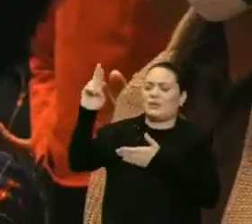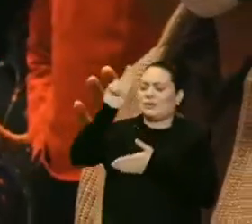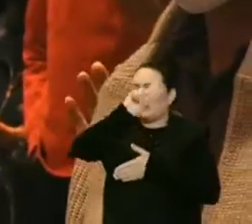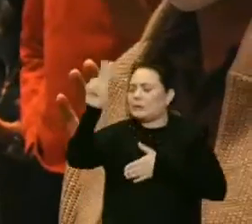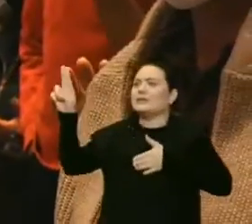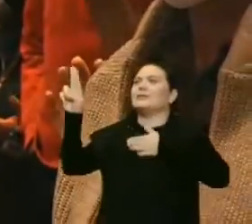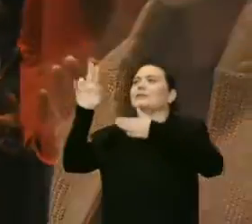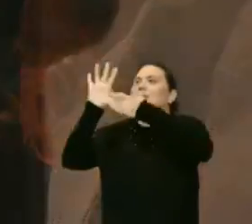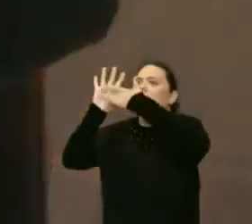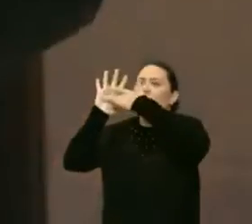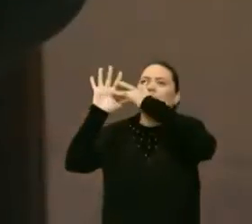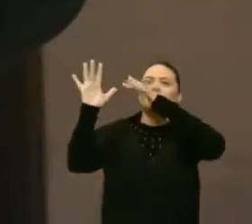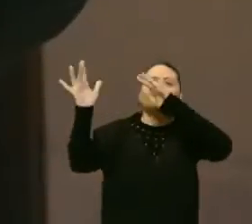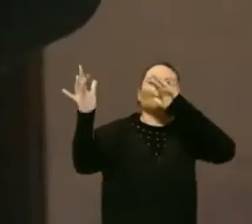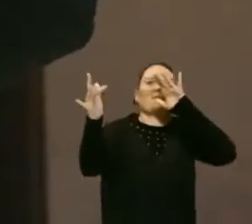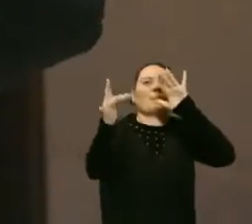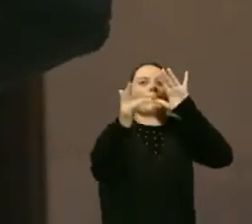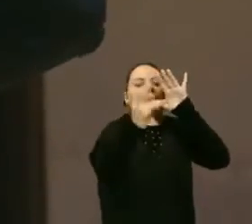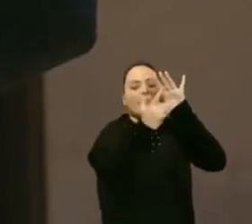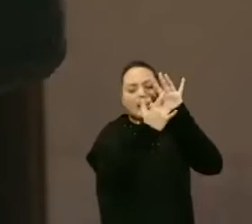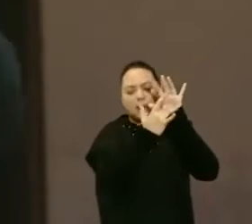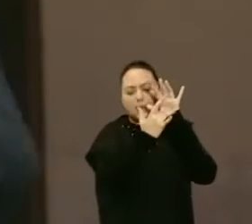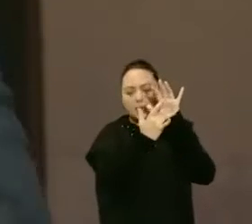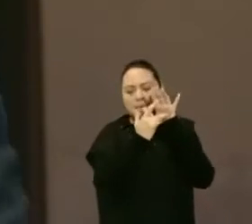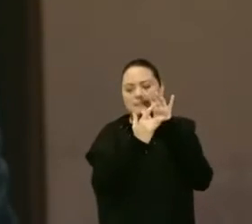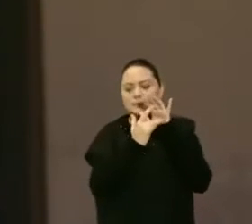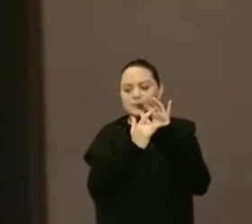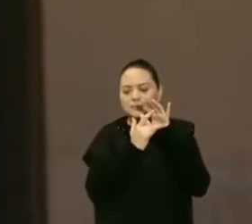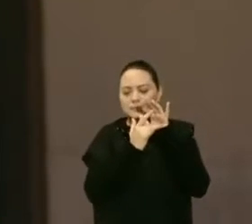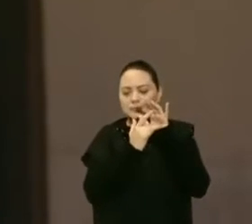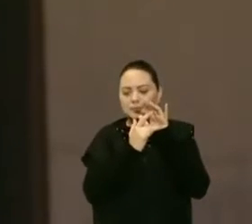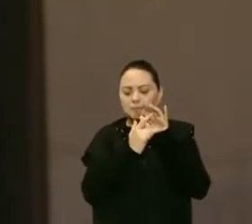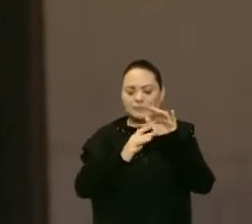em nome de Jesus,